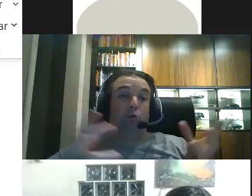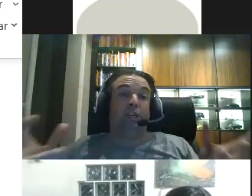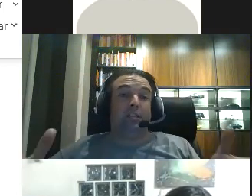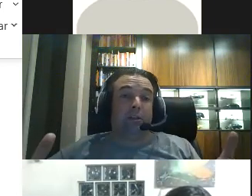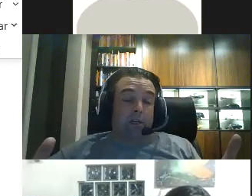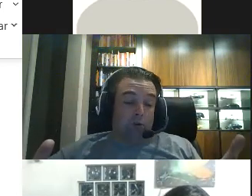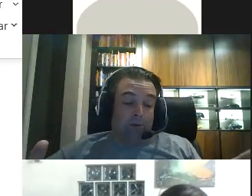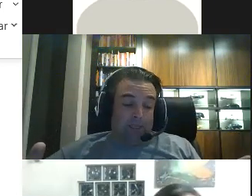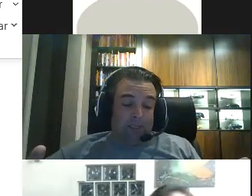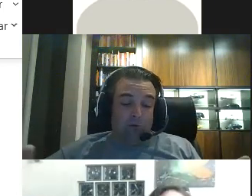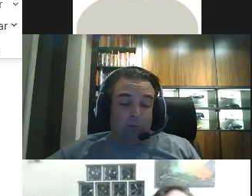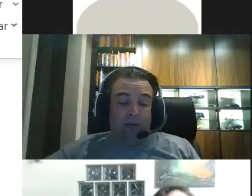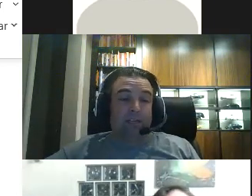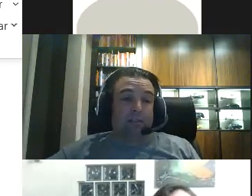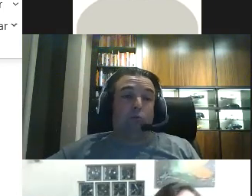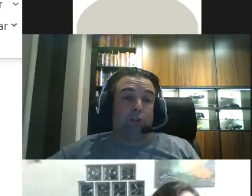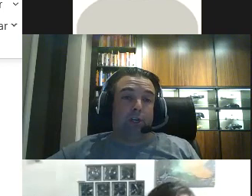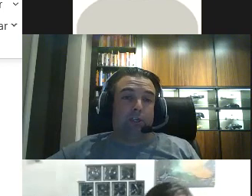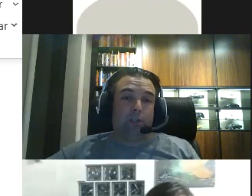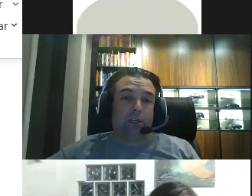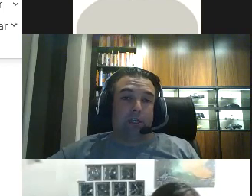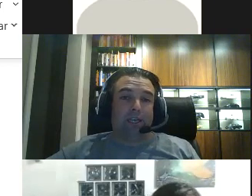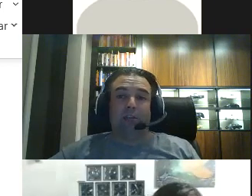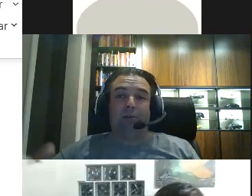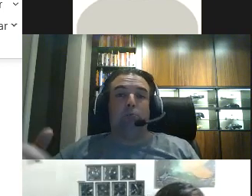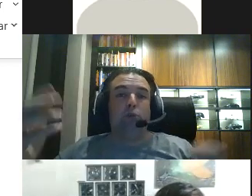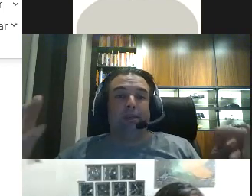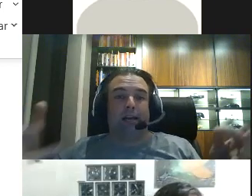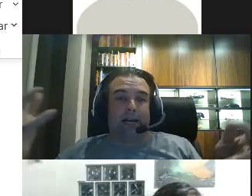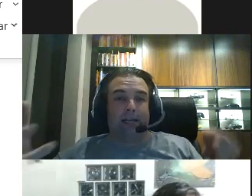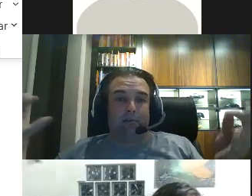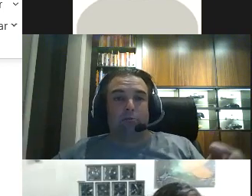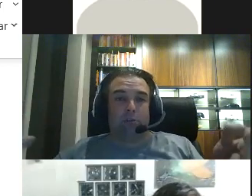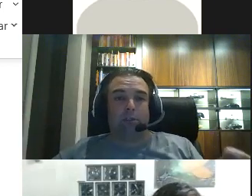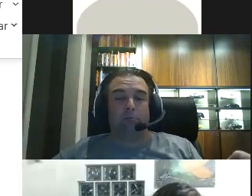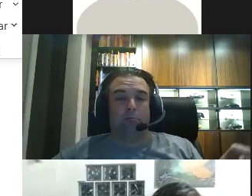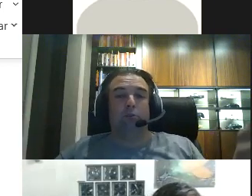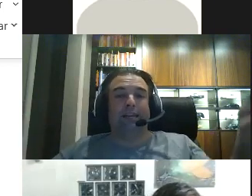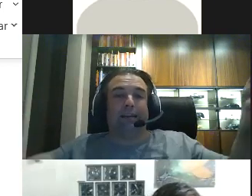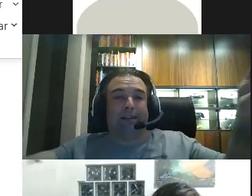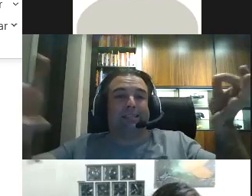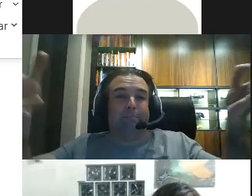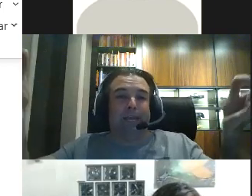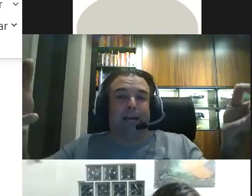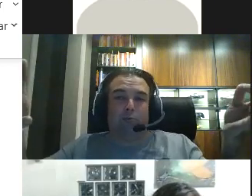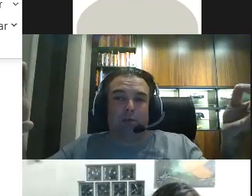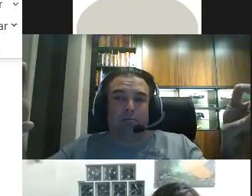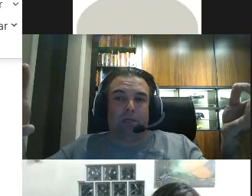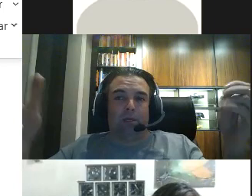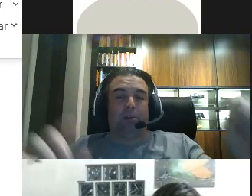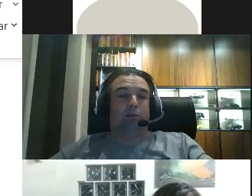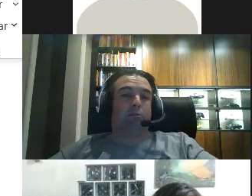O continente, o Brasil, o país é um continente. Então é muita área de absorção, muita área para receber